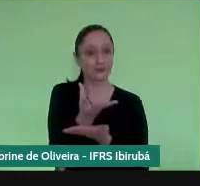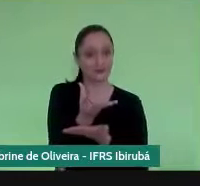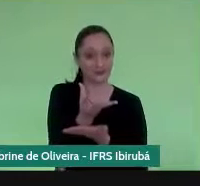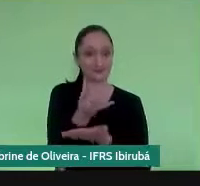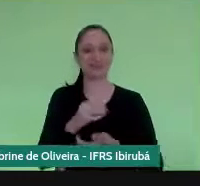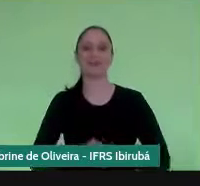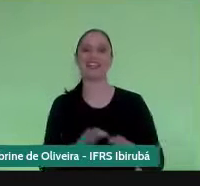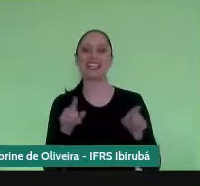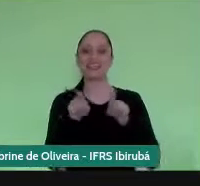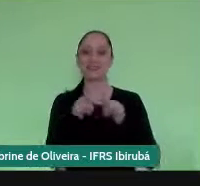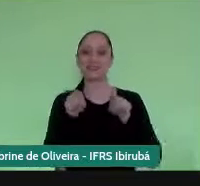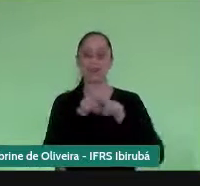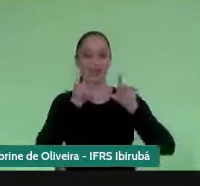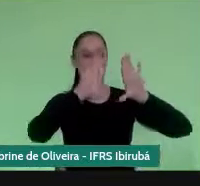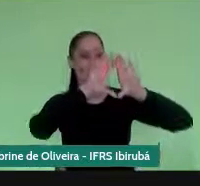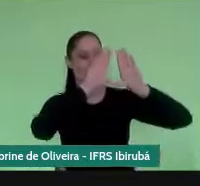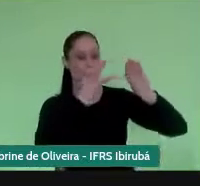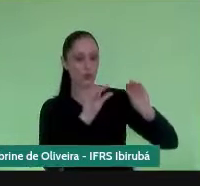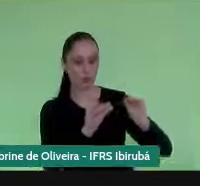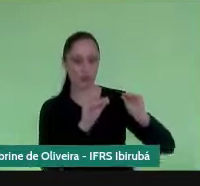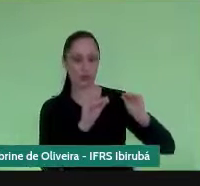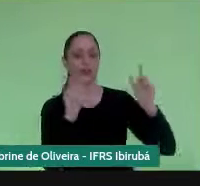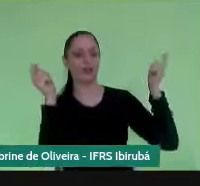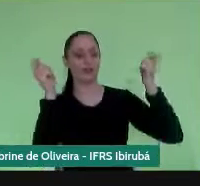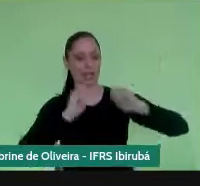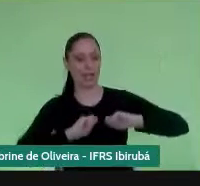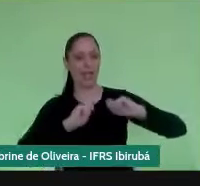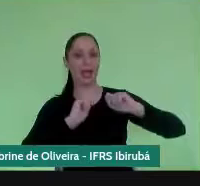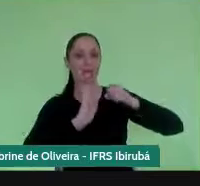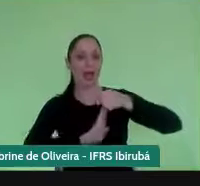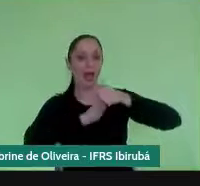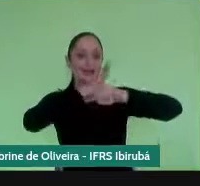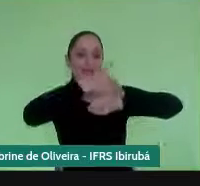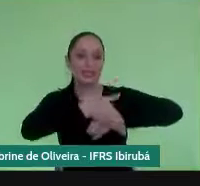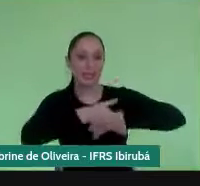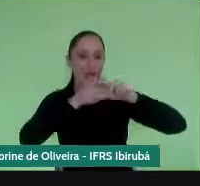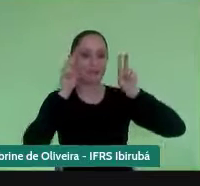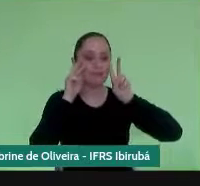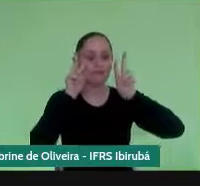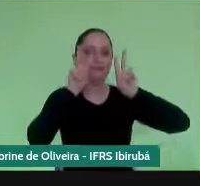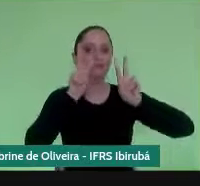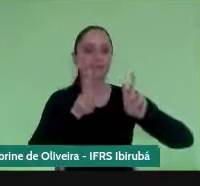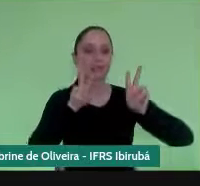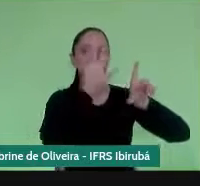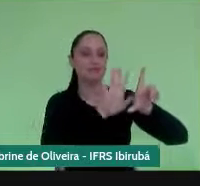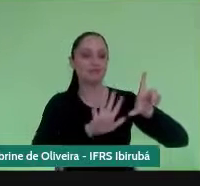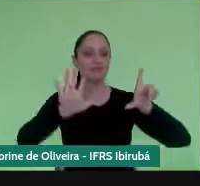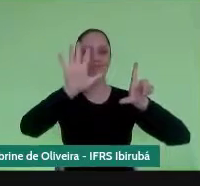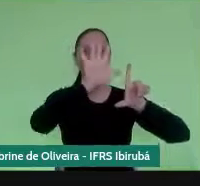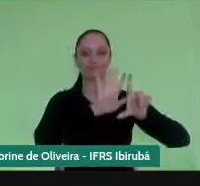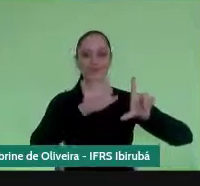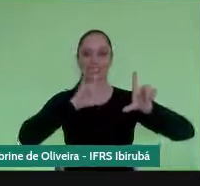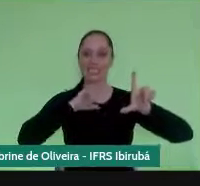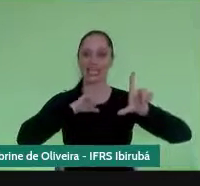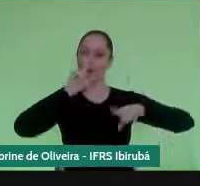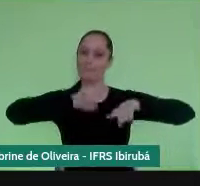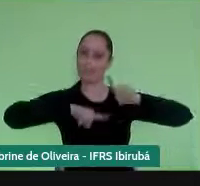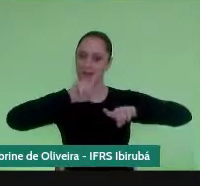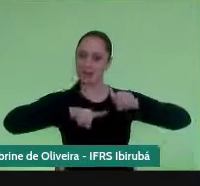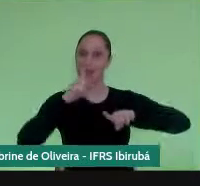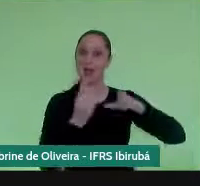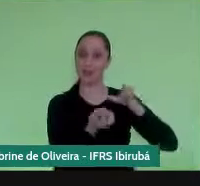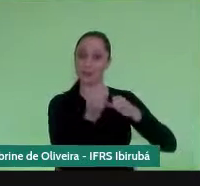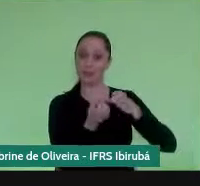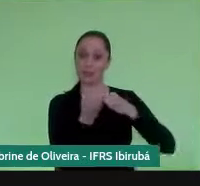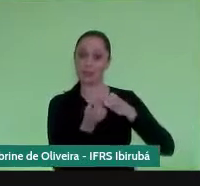no Moodle, onde é possível visitar os ambientes que integram os diferentes objetos que foram produzidos. E